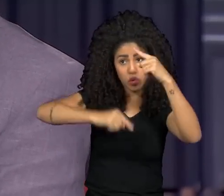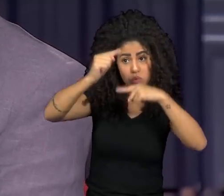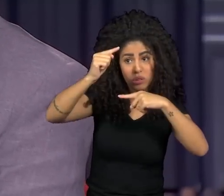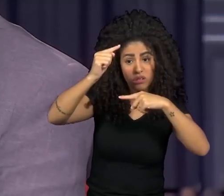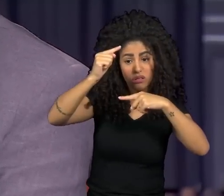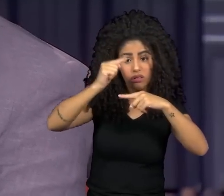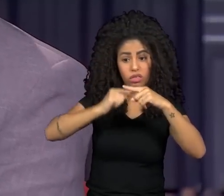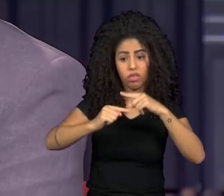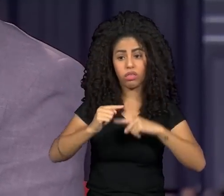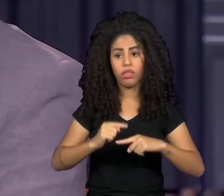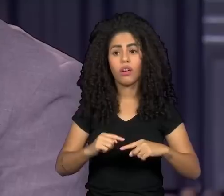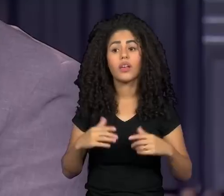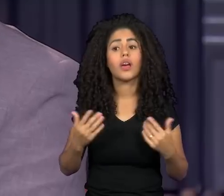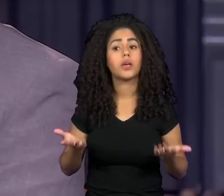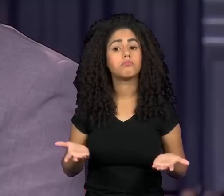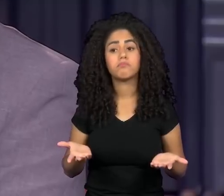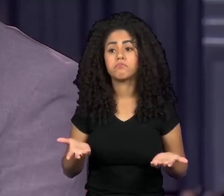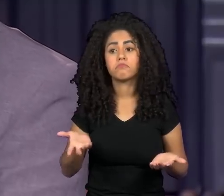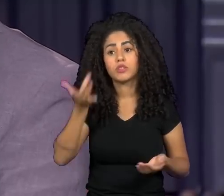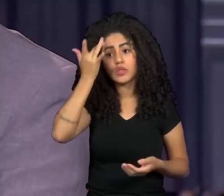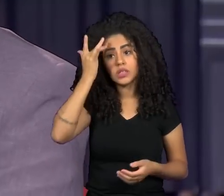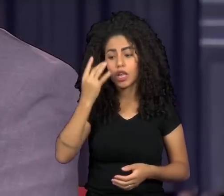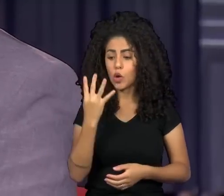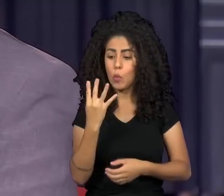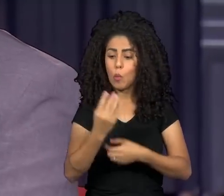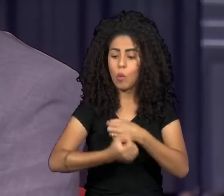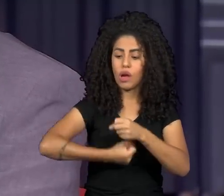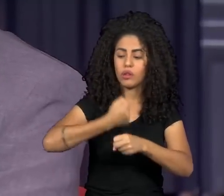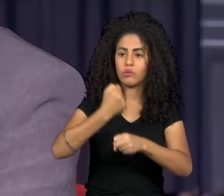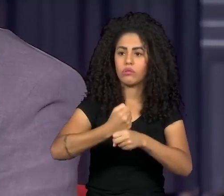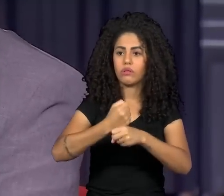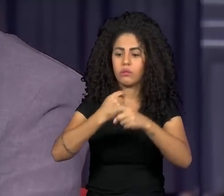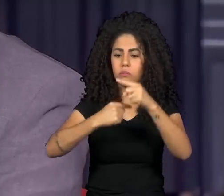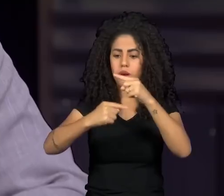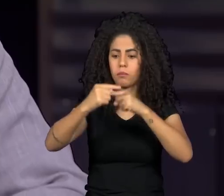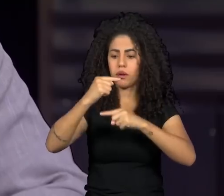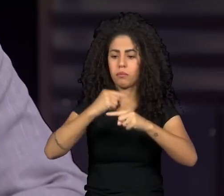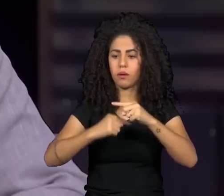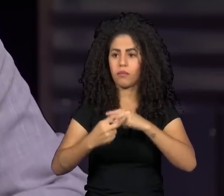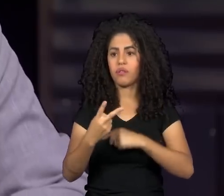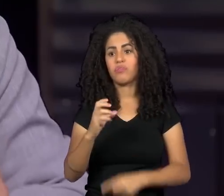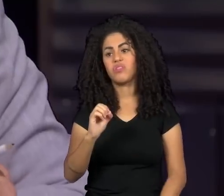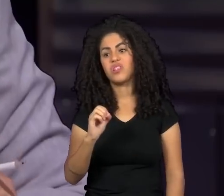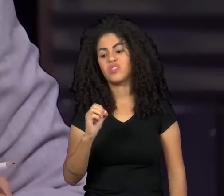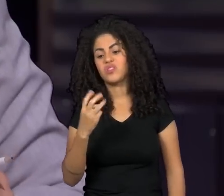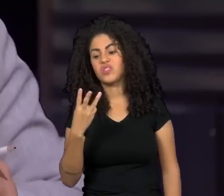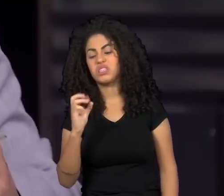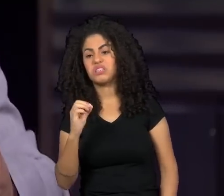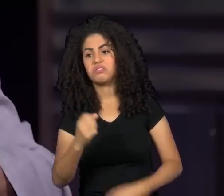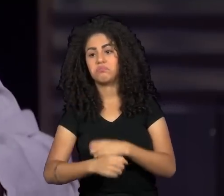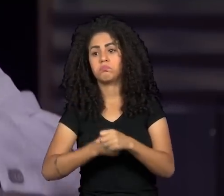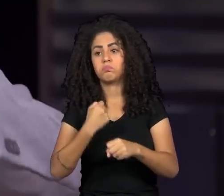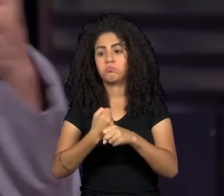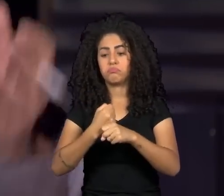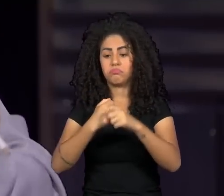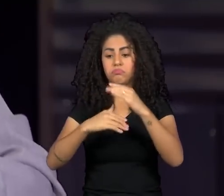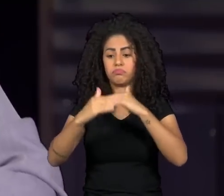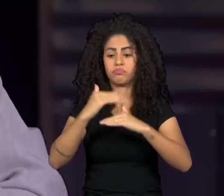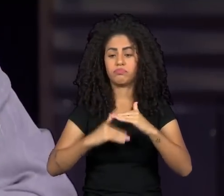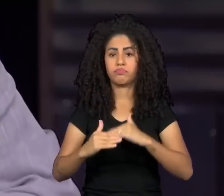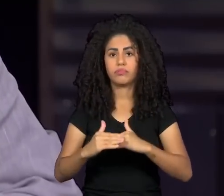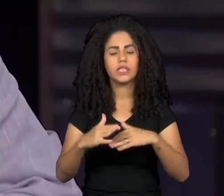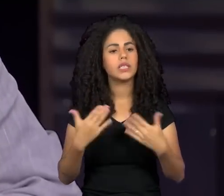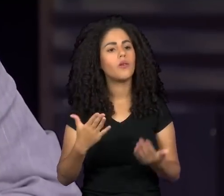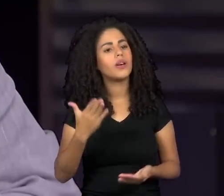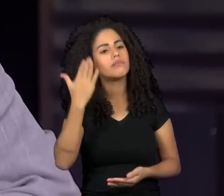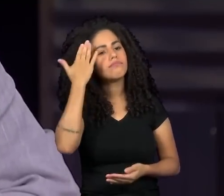E que, às vezes, em 4 anos, retrocede, sei lá, 20, 30. Que eu imagino que, com todo esse conflito